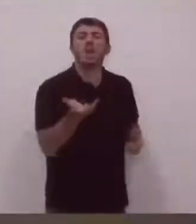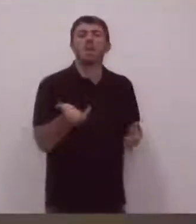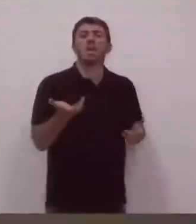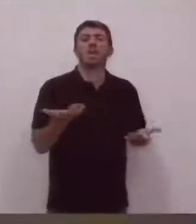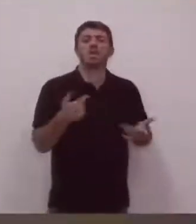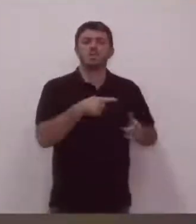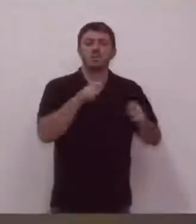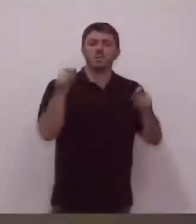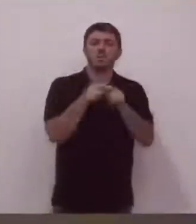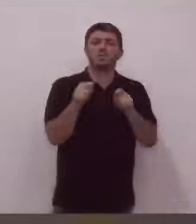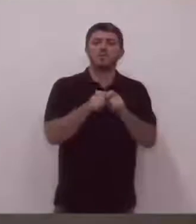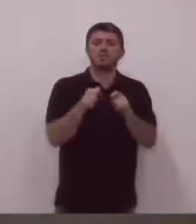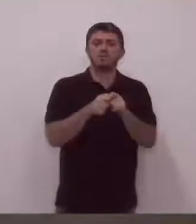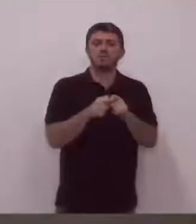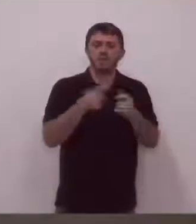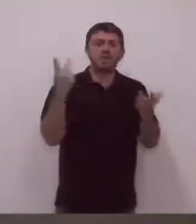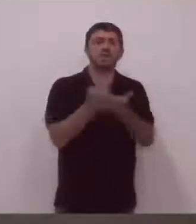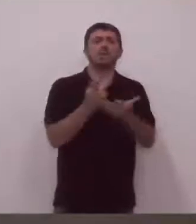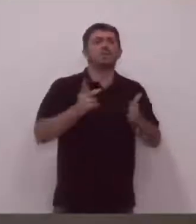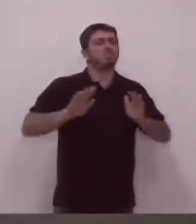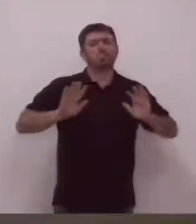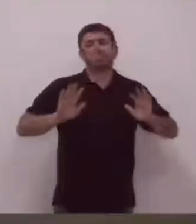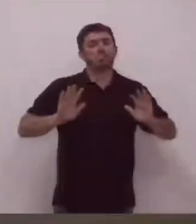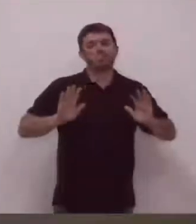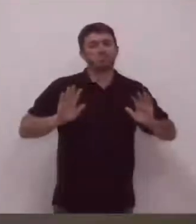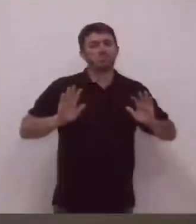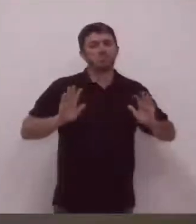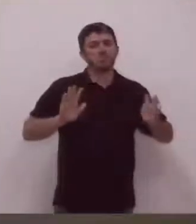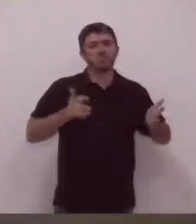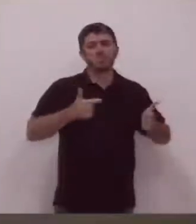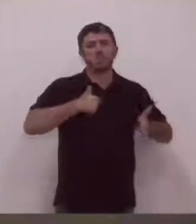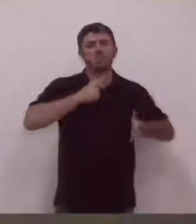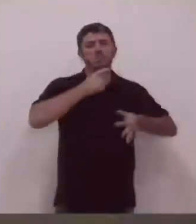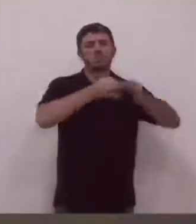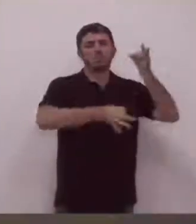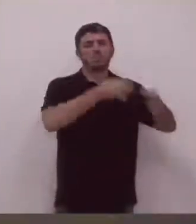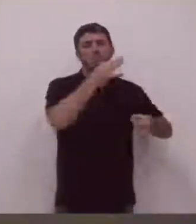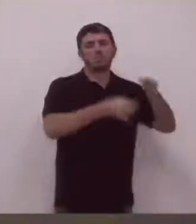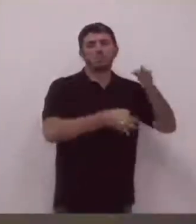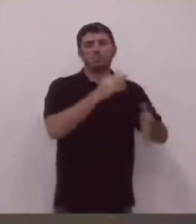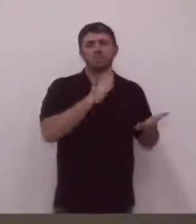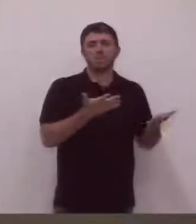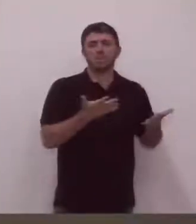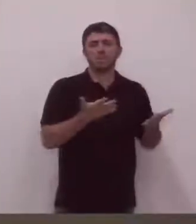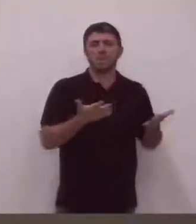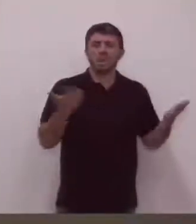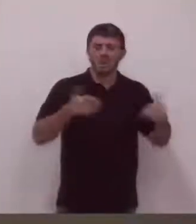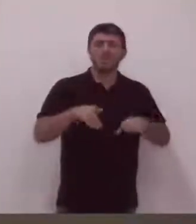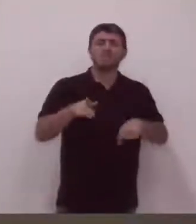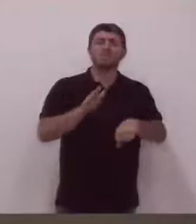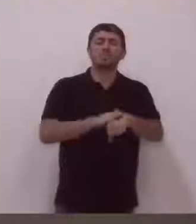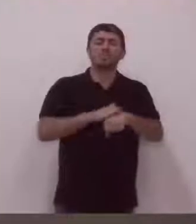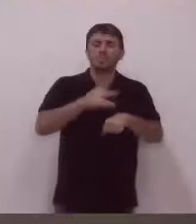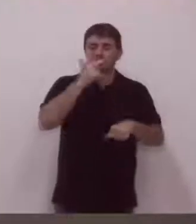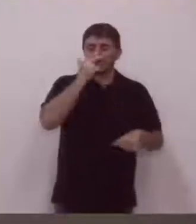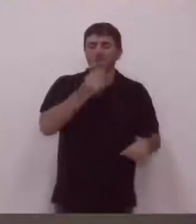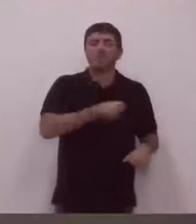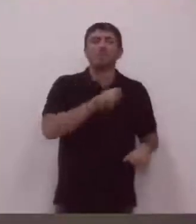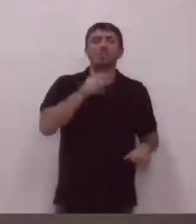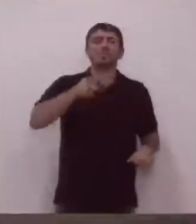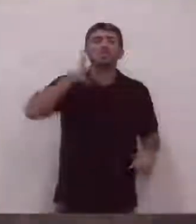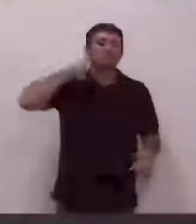avaliar. Politicamente, isso aqui é um ato, como disse o vereador Nunes, puramente político que a gente está vivendo aqui hoje.